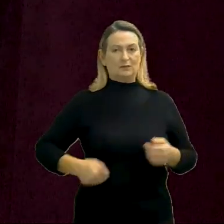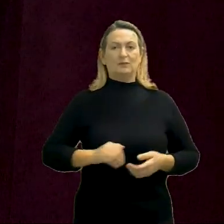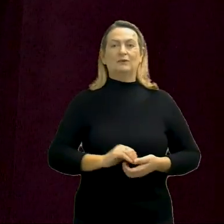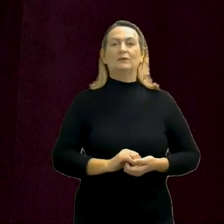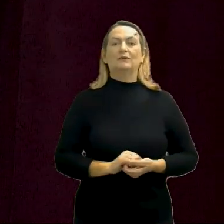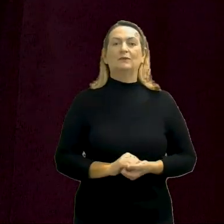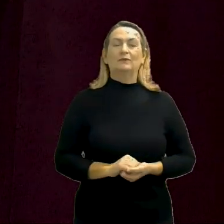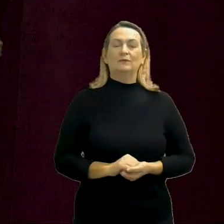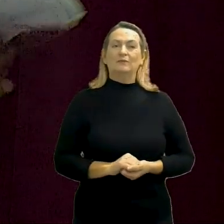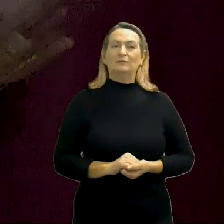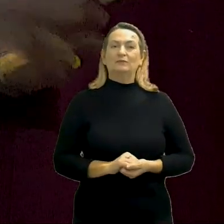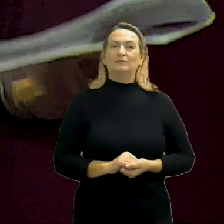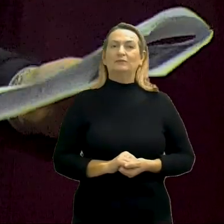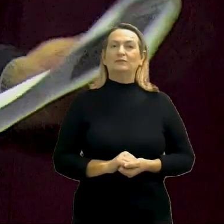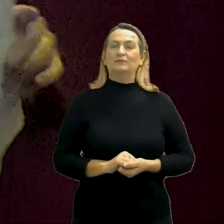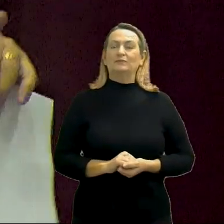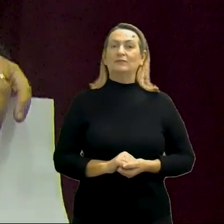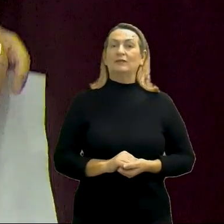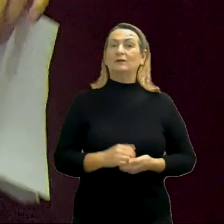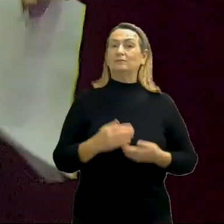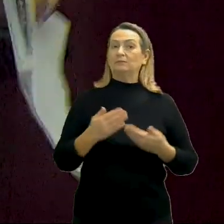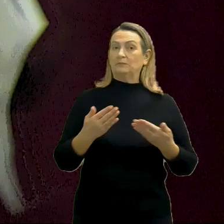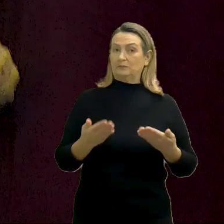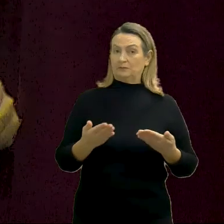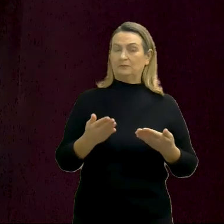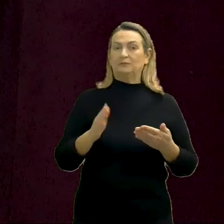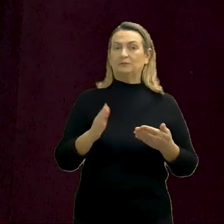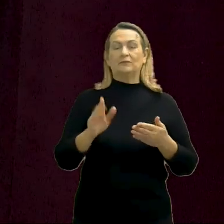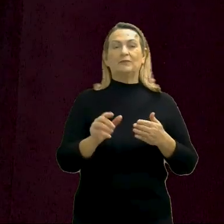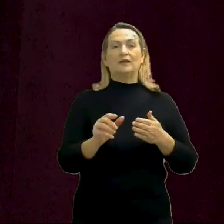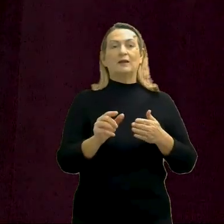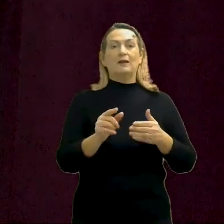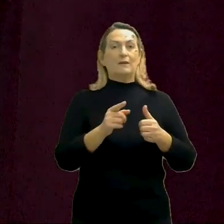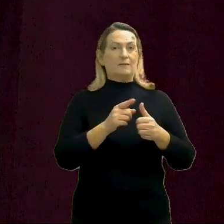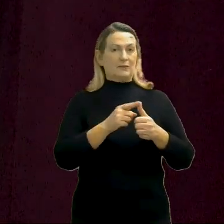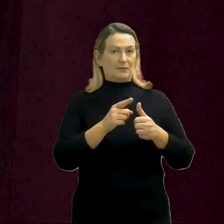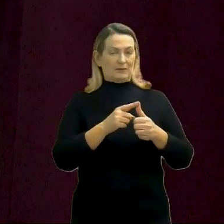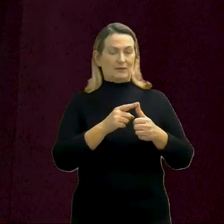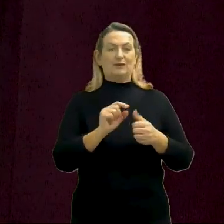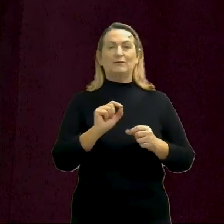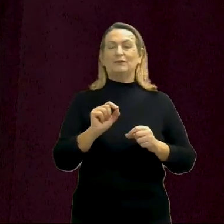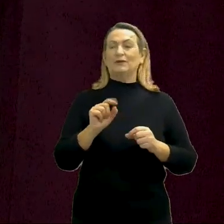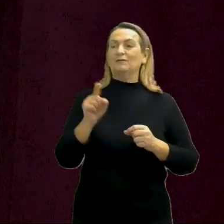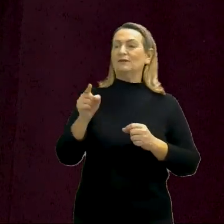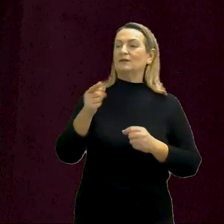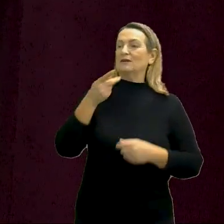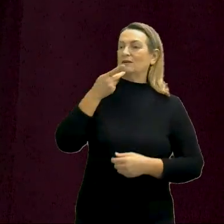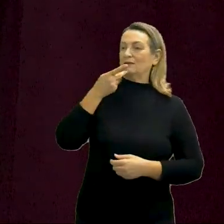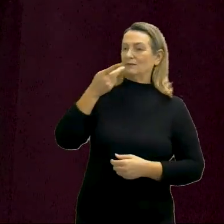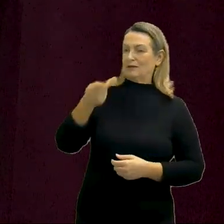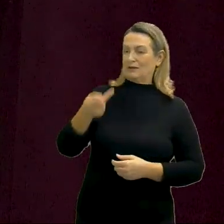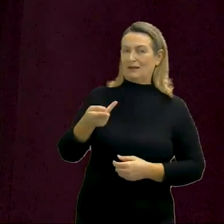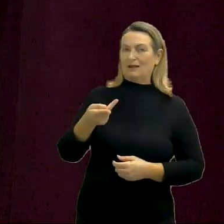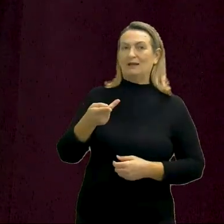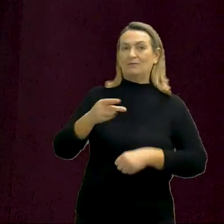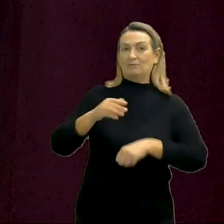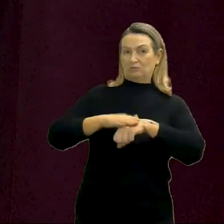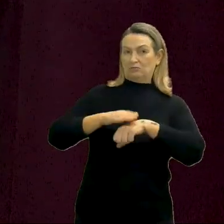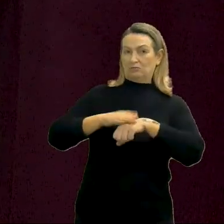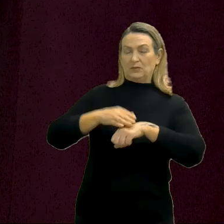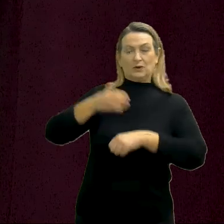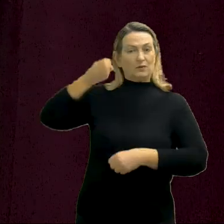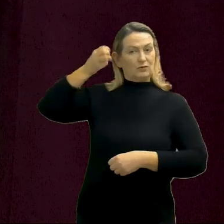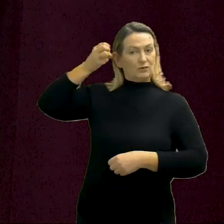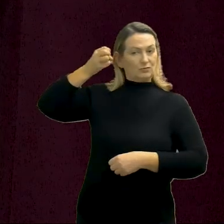eh Então gostaria primeiro antes de tudo a eh abrir para você fazer a sua audiodescrição